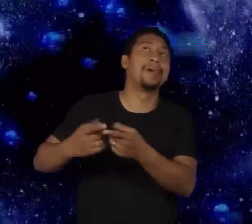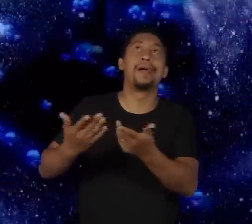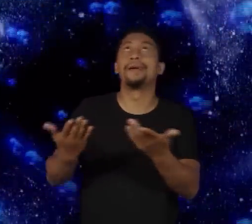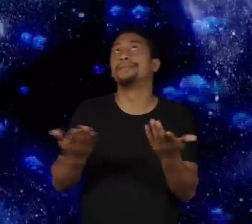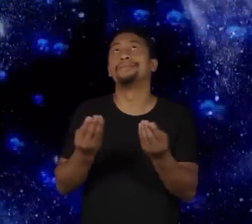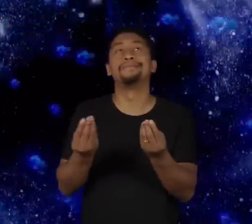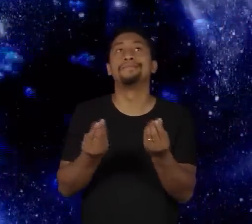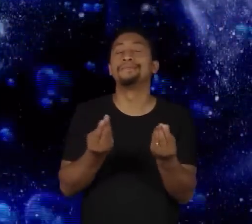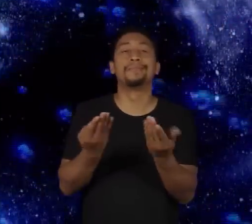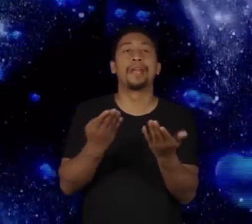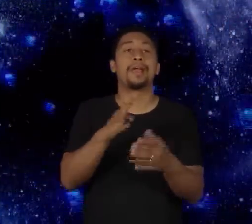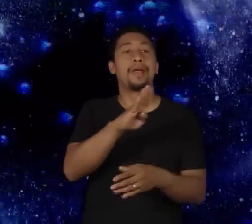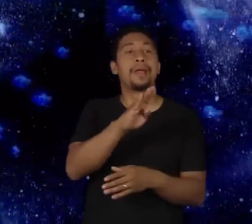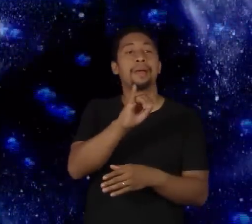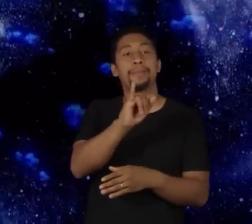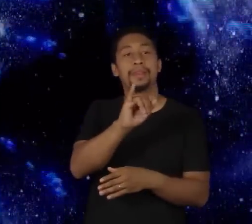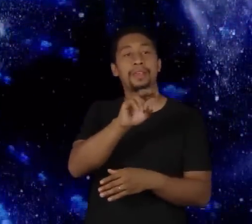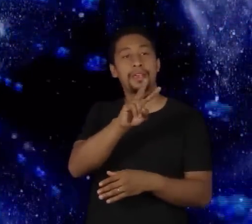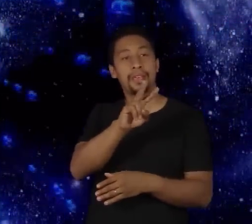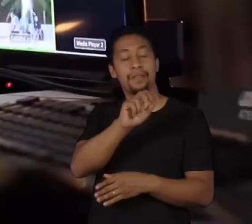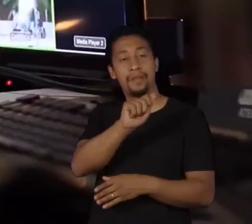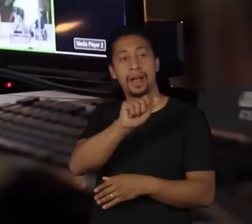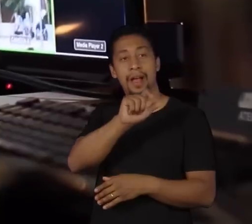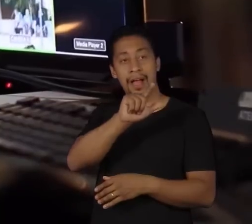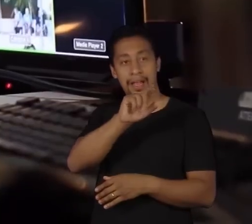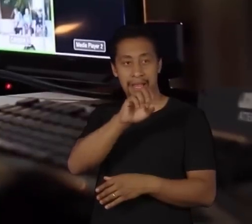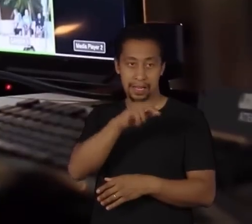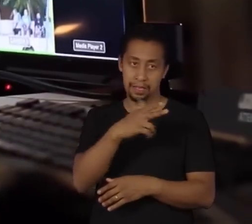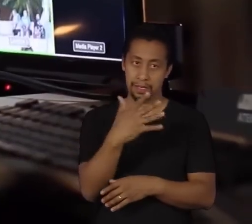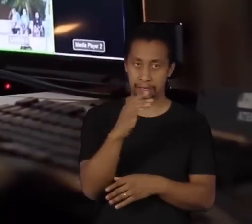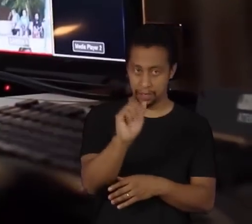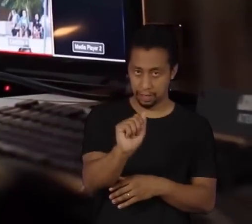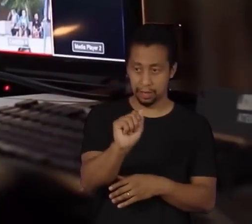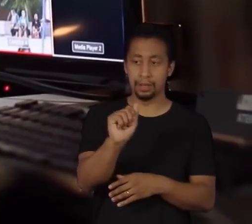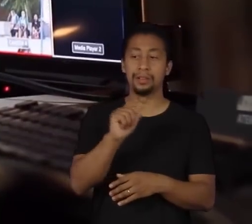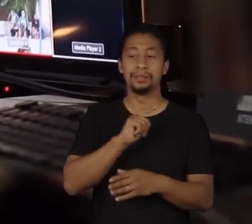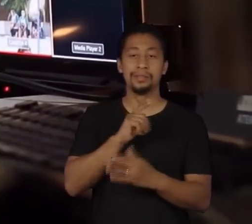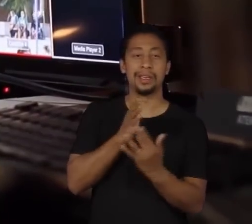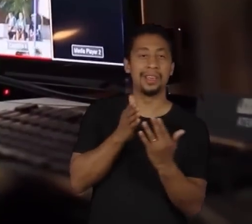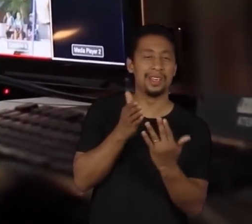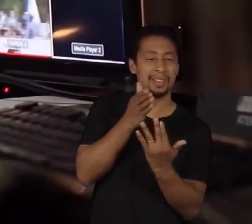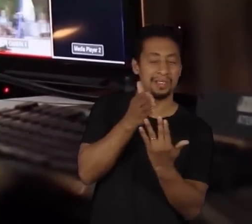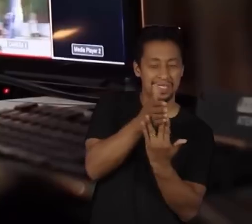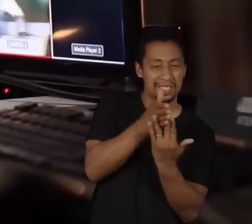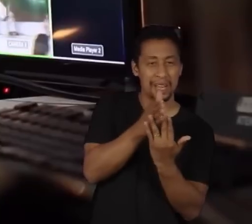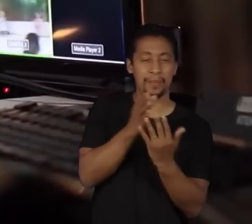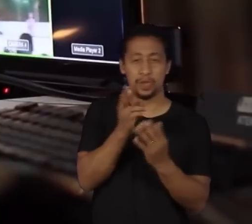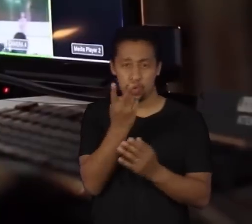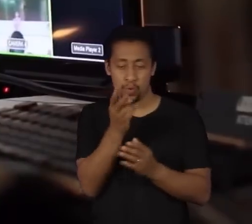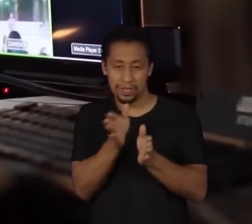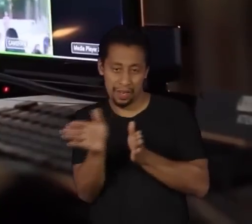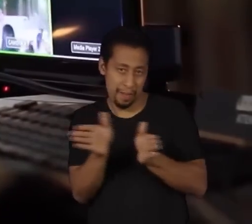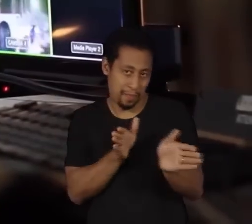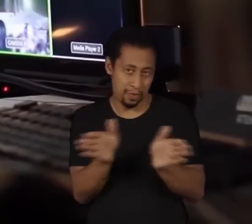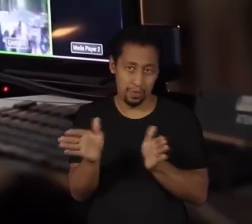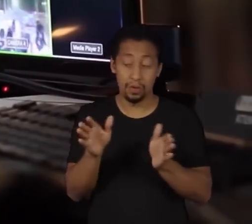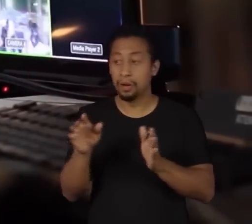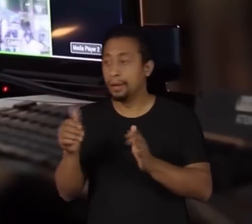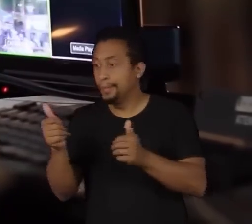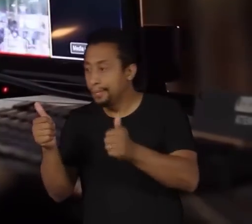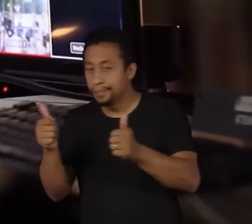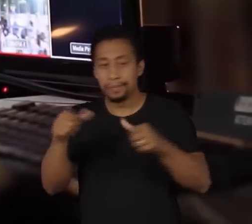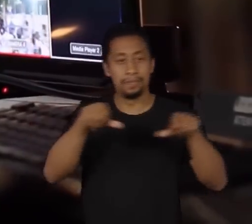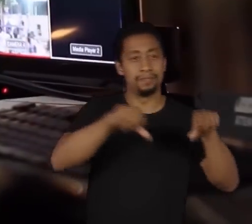Ela, ao mesmo tempo, eu desconheço uma aplicação que, ao mesmo tempo, não tenha benefícios e malefícios. Então,